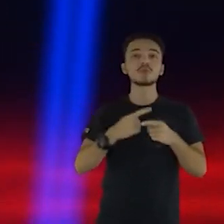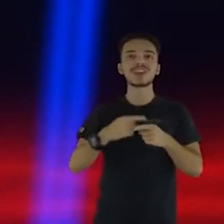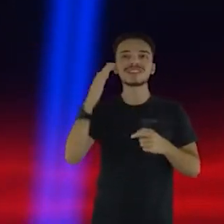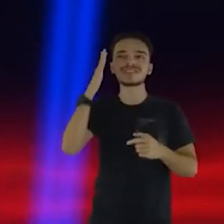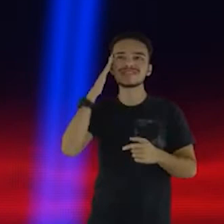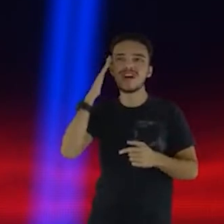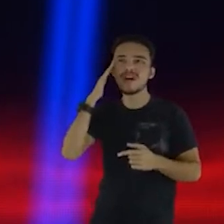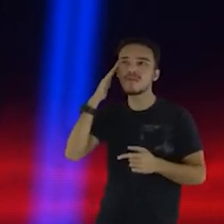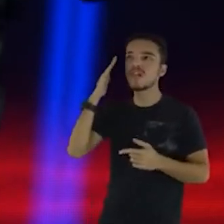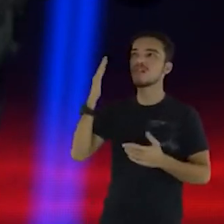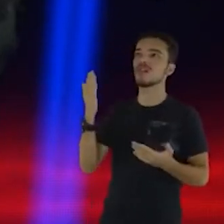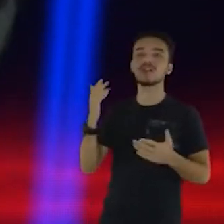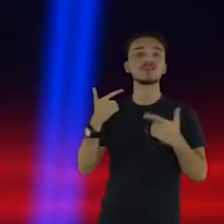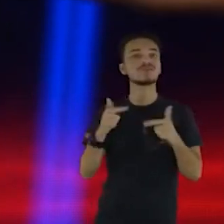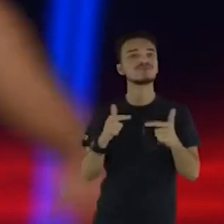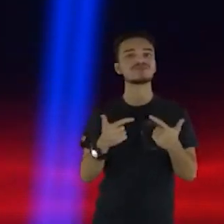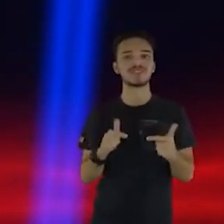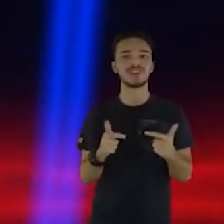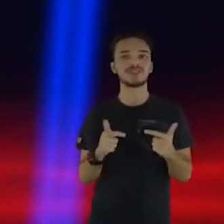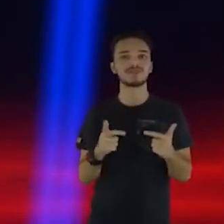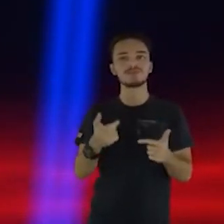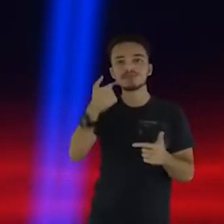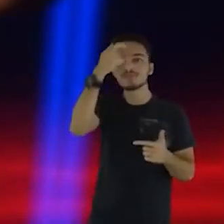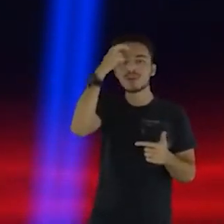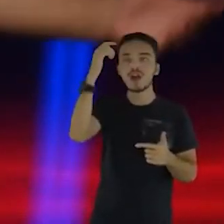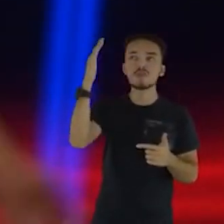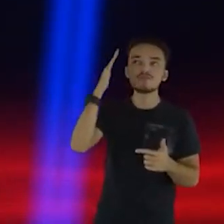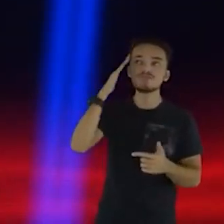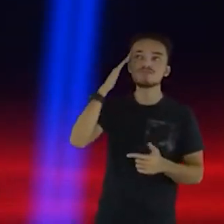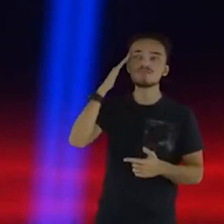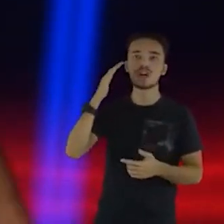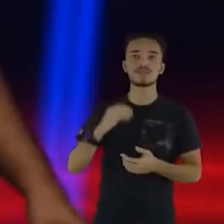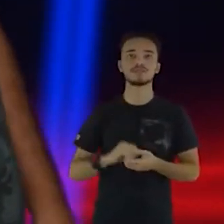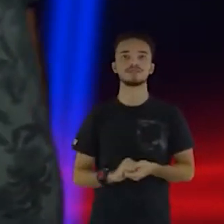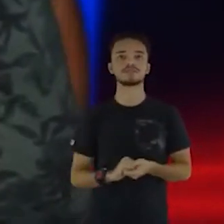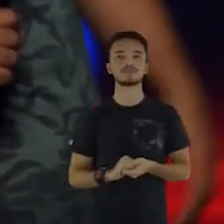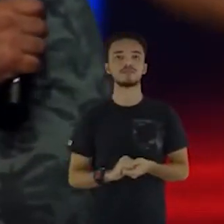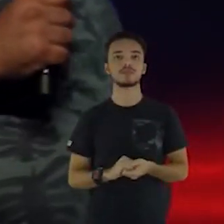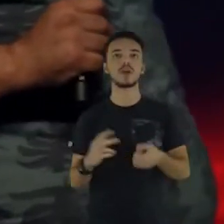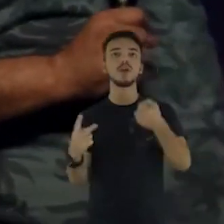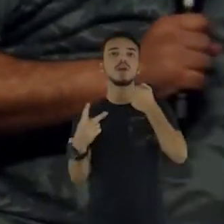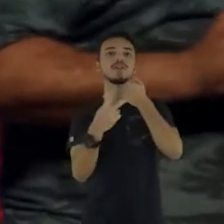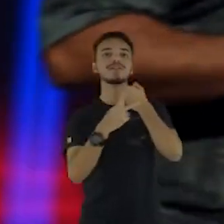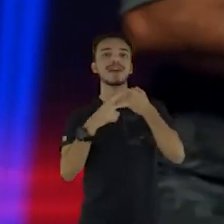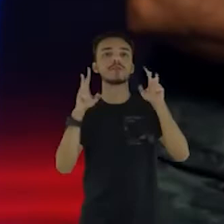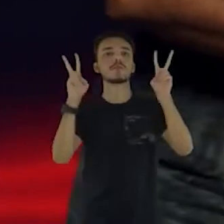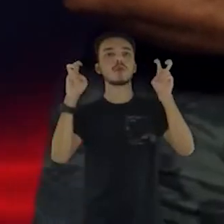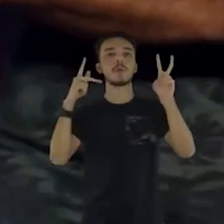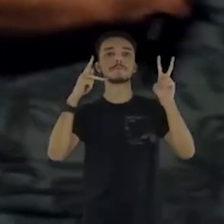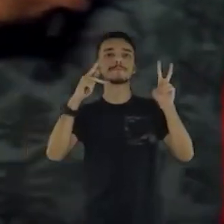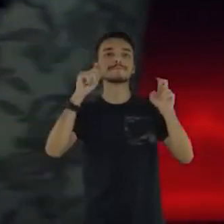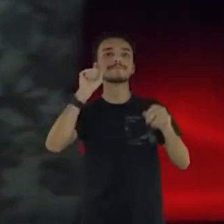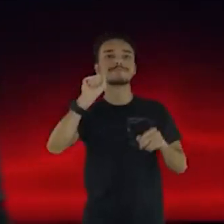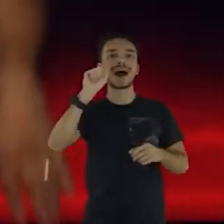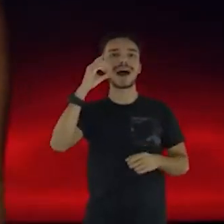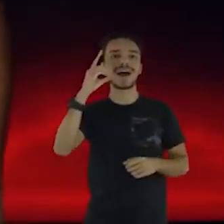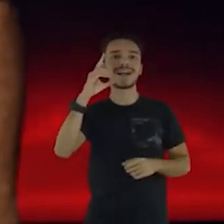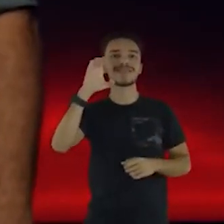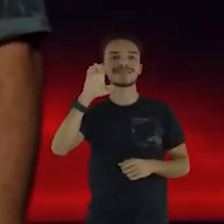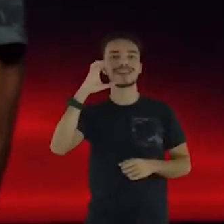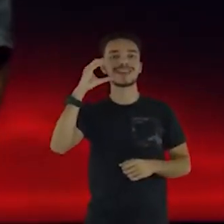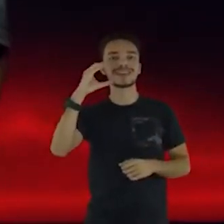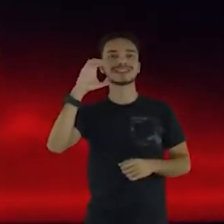Na verdade, o meu povo padece. Tem outras versões que falam, outras falam que o meu povo é destruído por falta